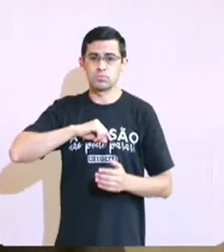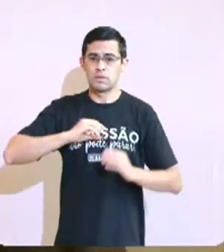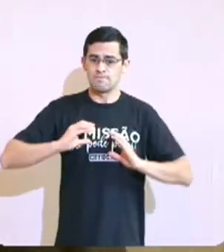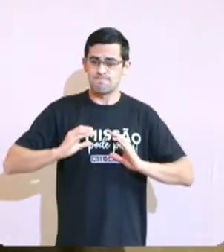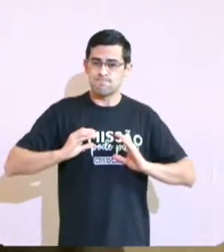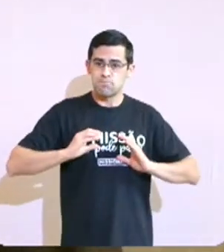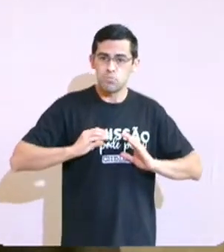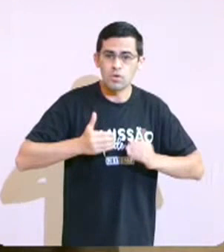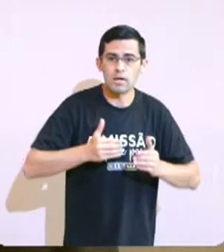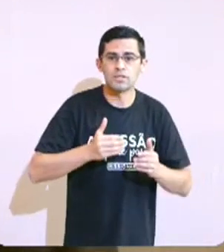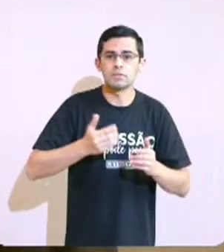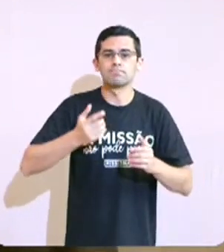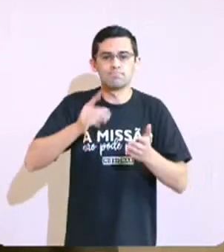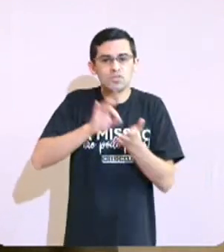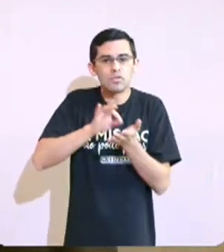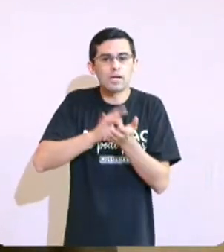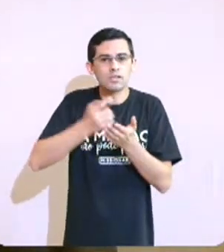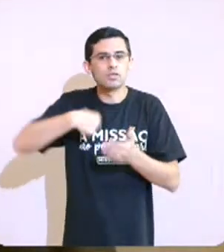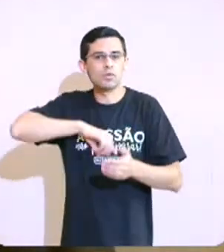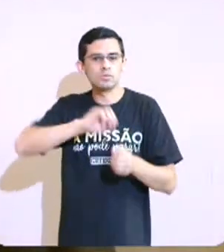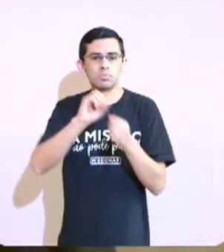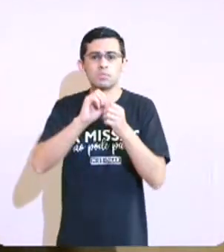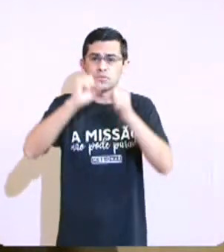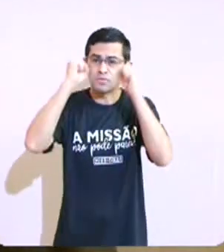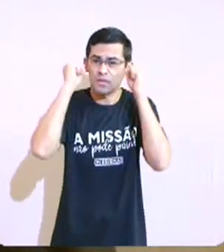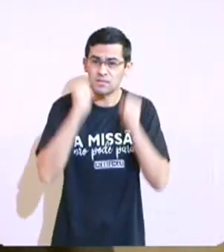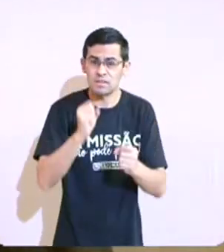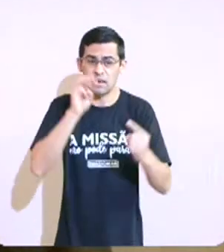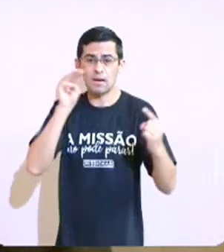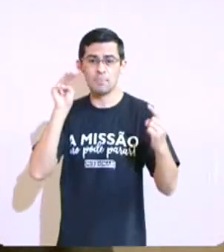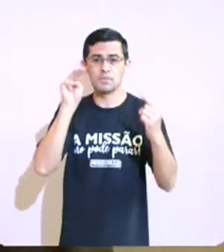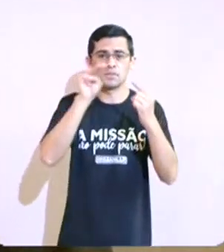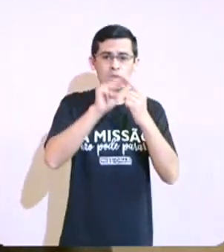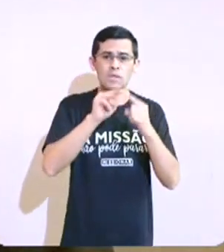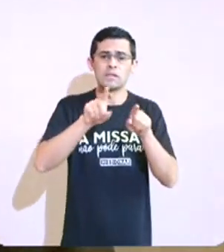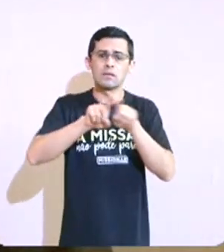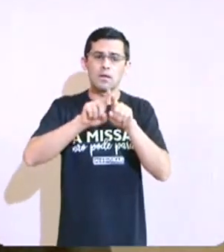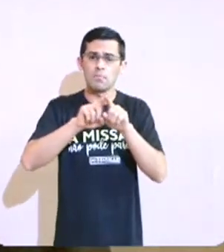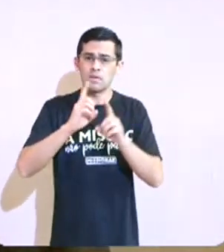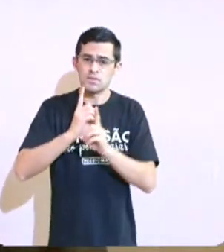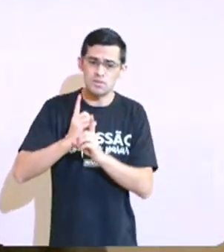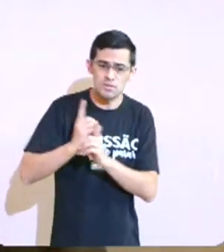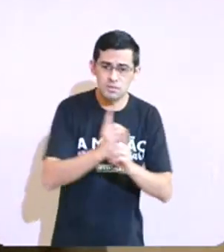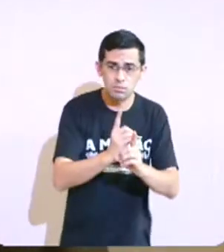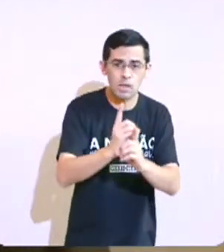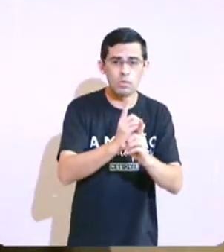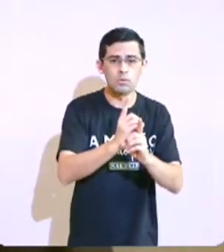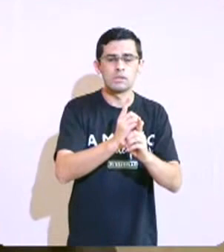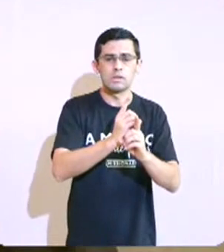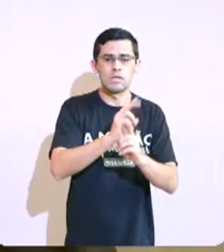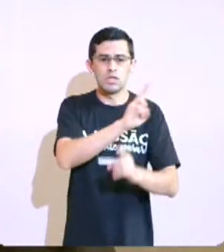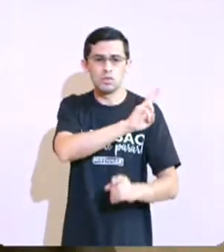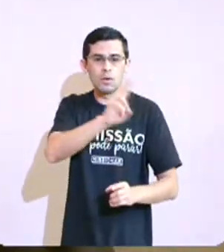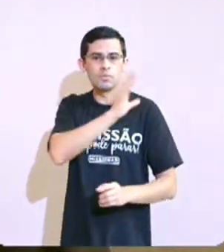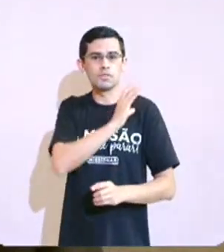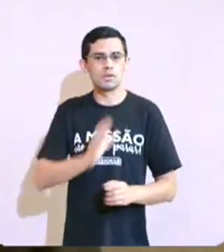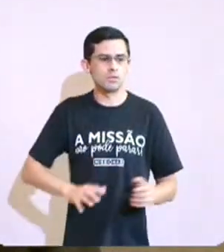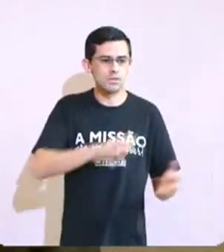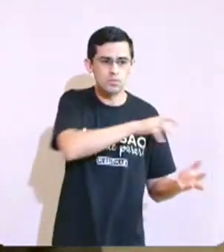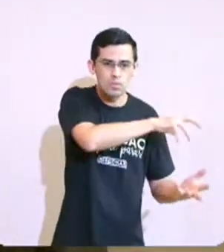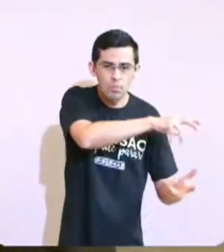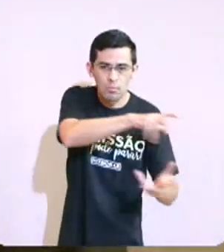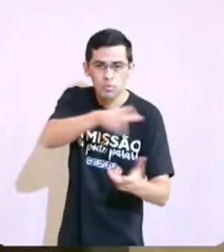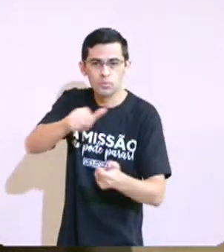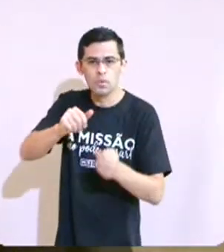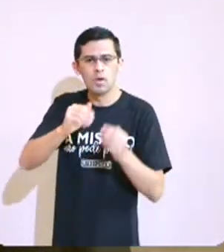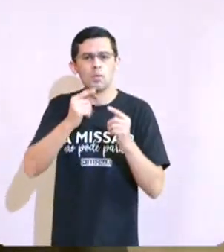essencial para cumprir essa tarefa de discipuladores em nome de Cristo ao redor do mundo. Porque tudo que